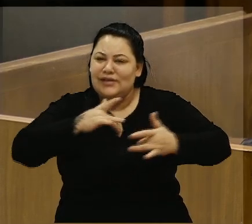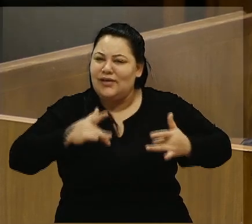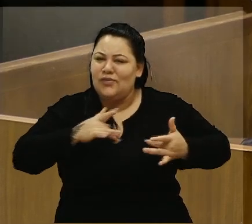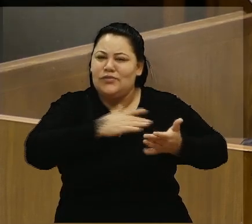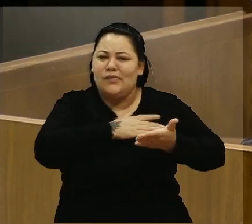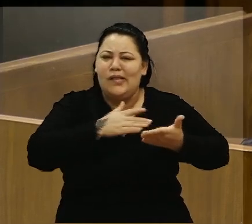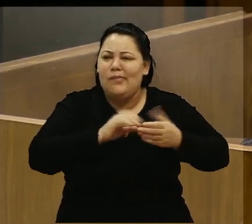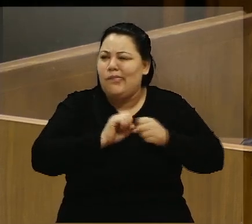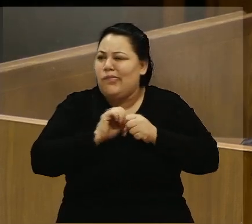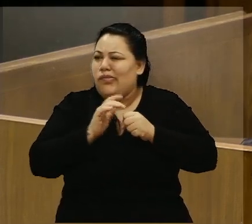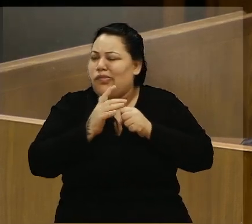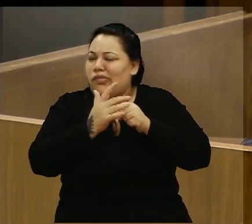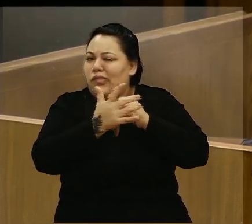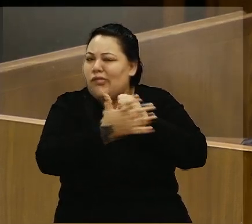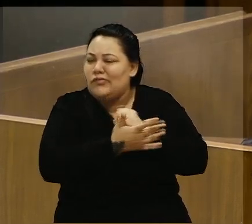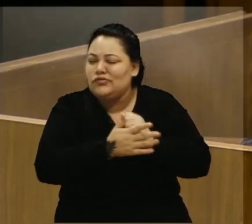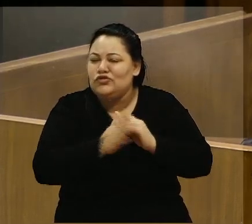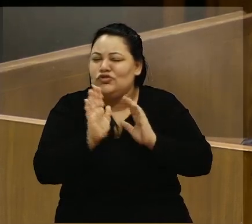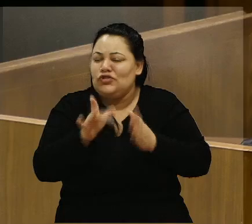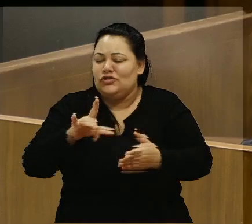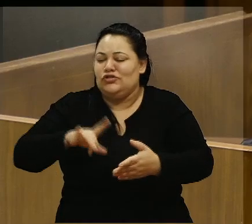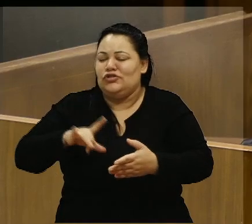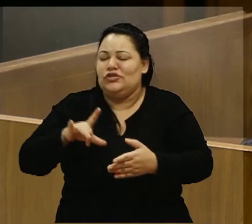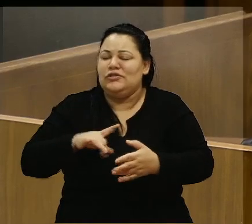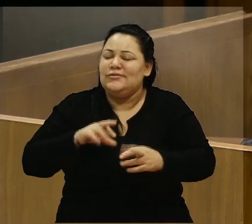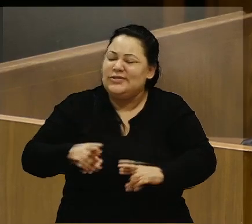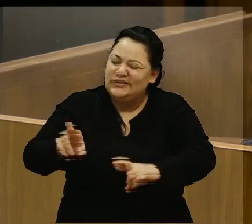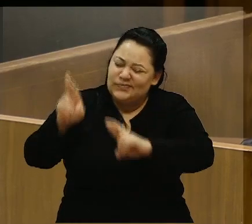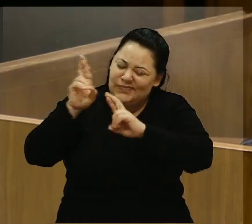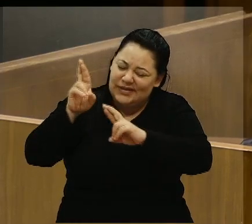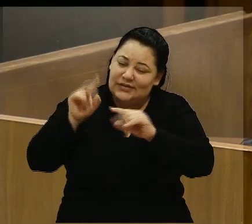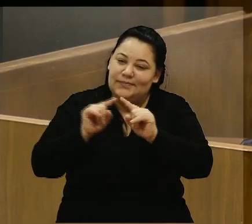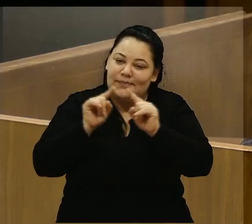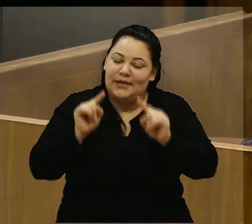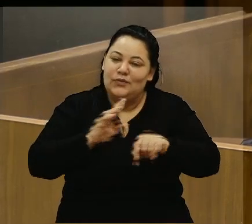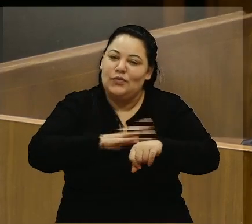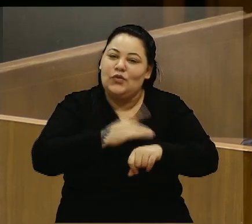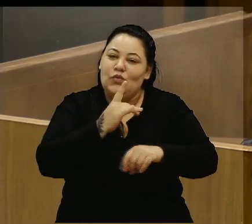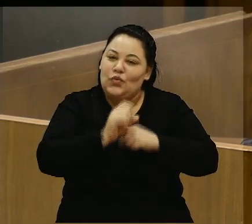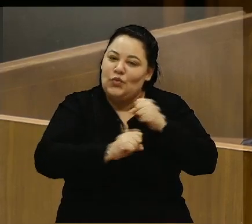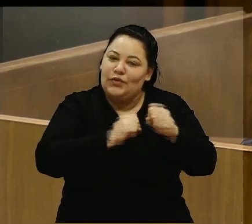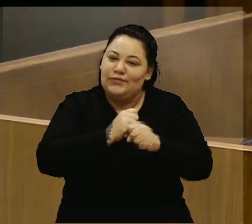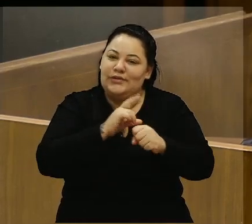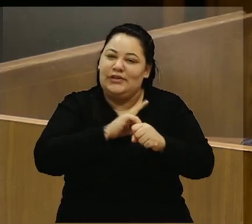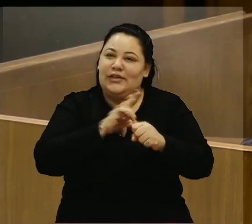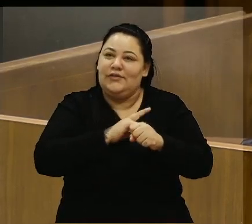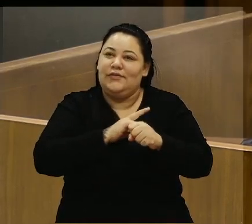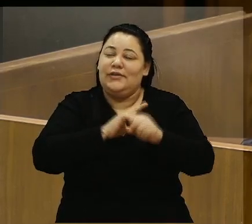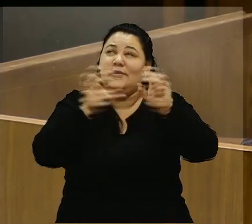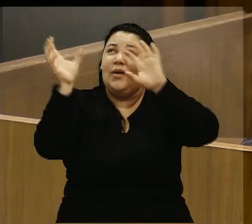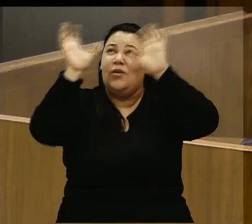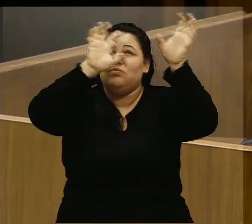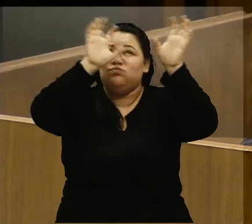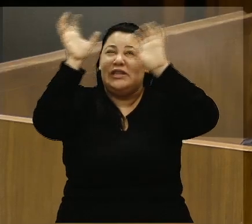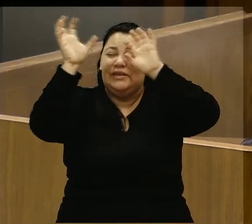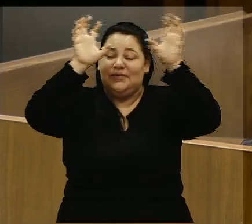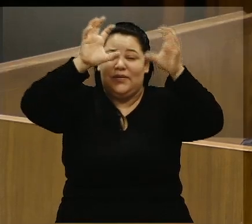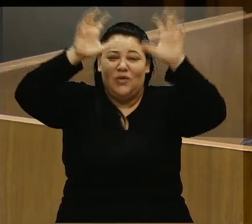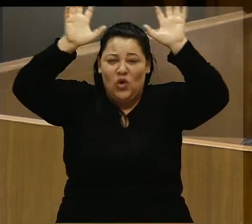já vinham alimentando esperança, mas que exatamente um ano, durante eventos climáticos que atingiam o nosso